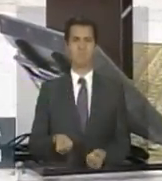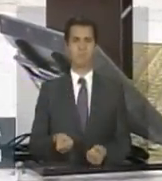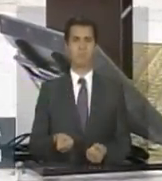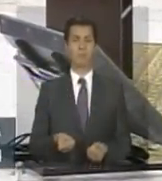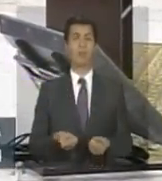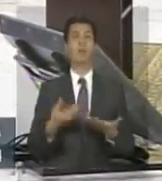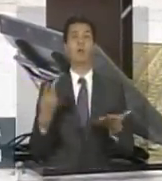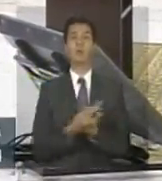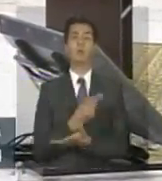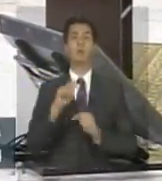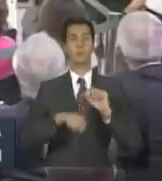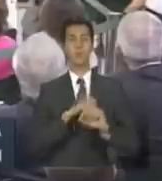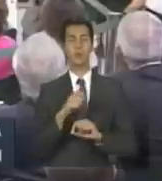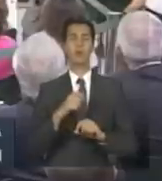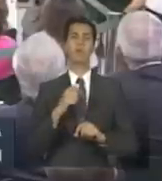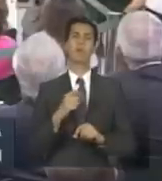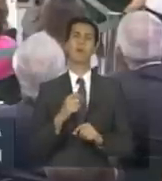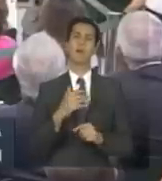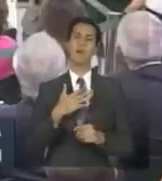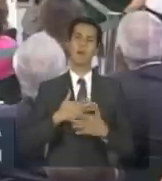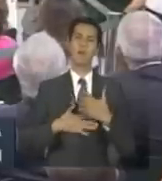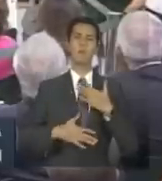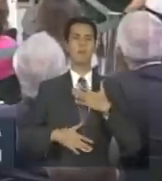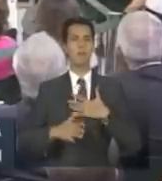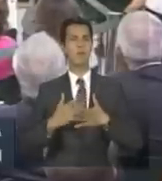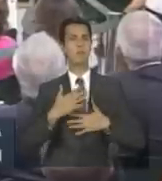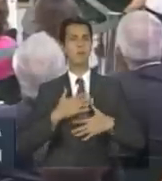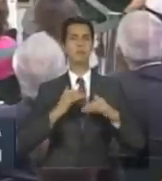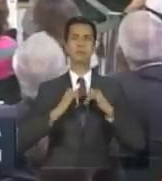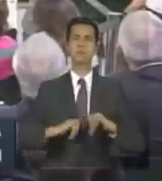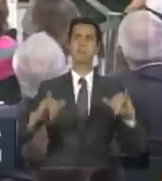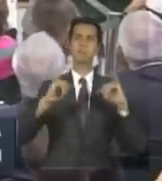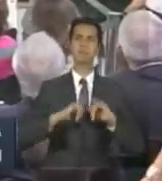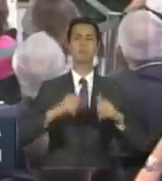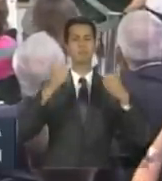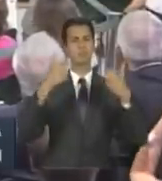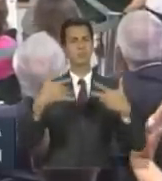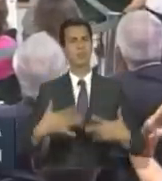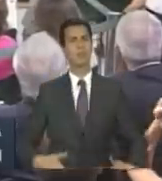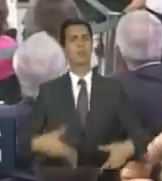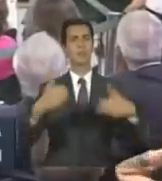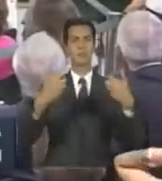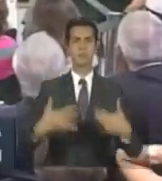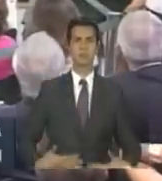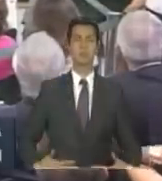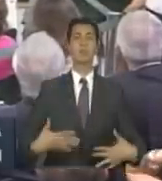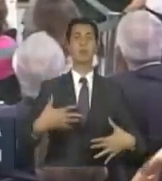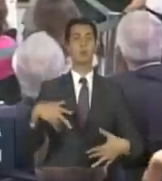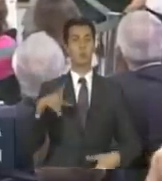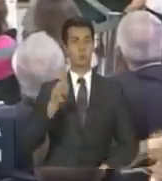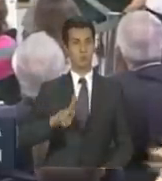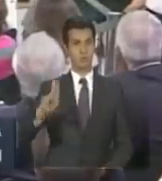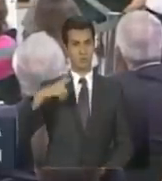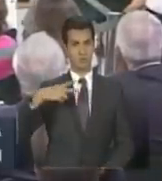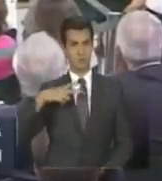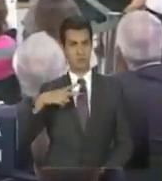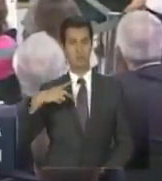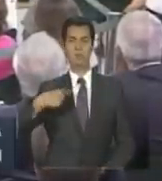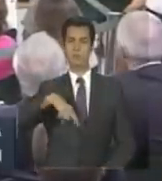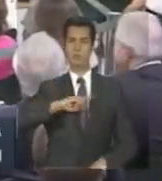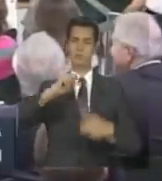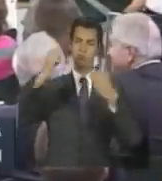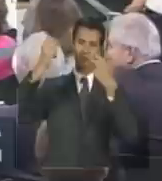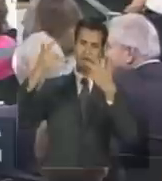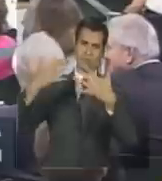aos poucos, nós vamos explicando qual era a intenção. Explicamos para o setor privado, a quem eu agradeço. Ainda